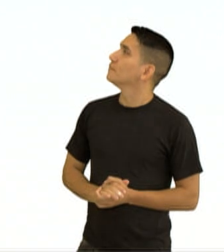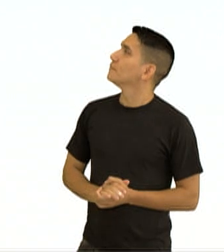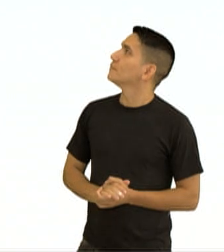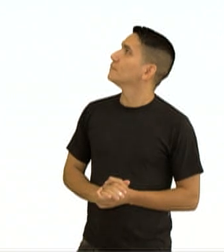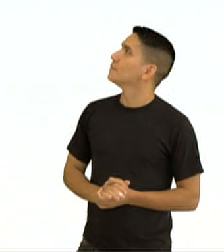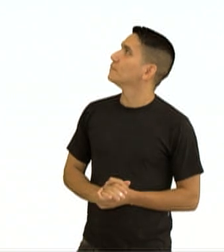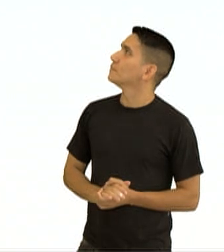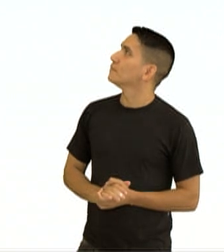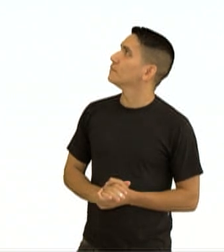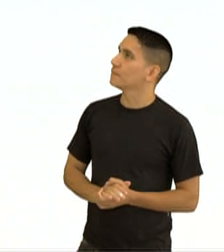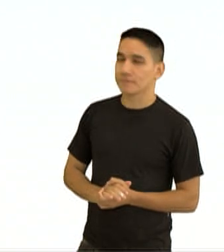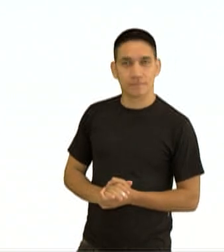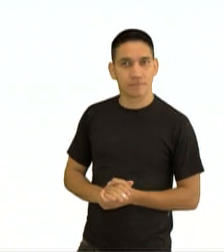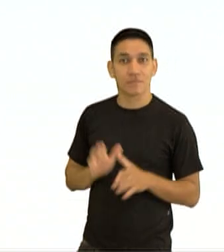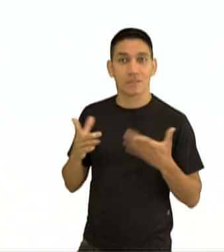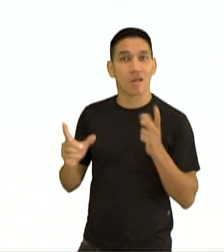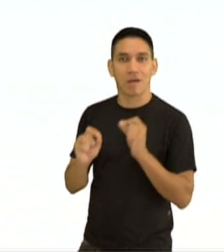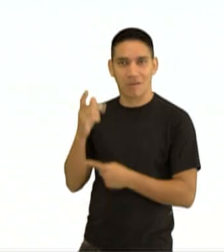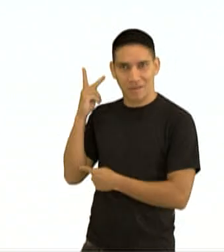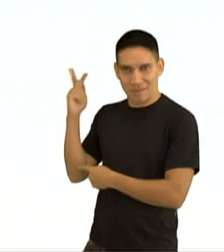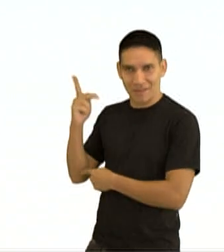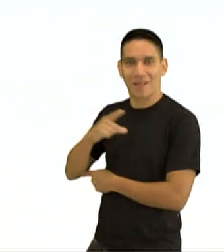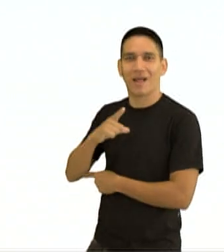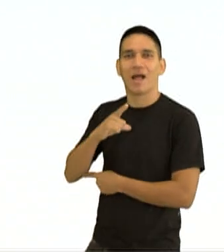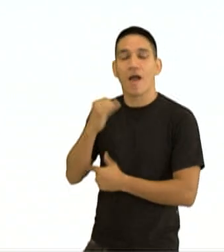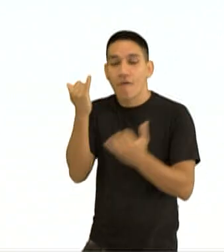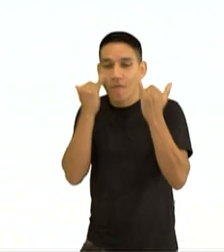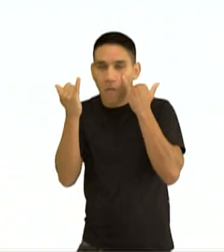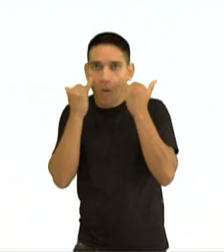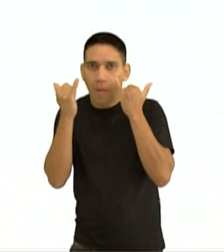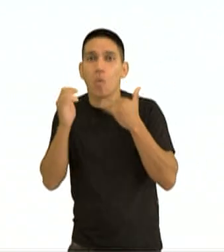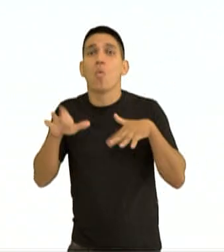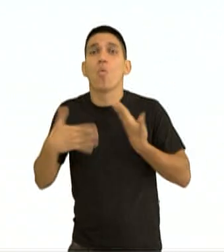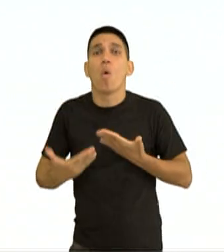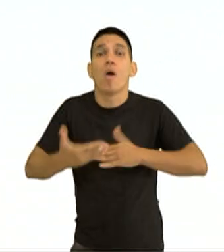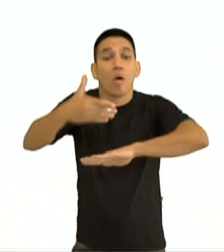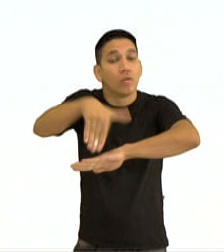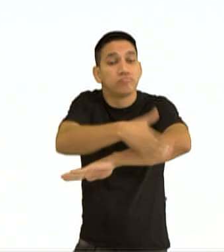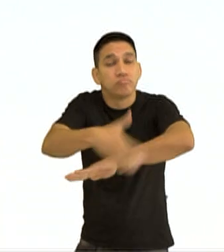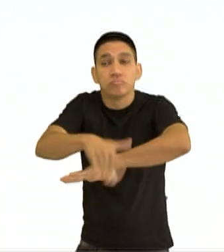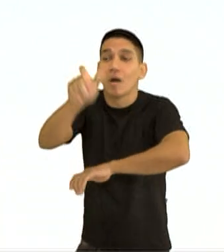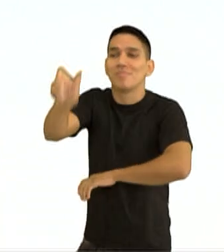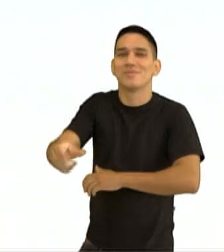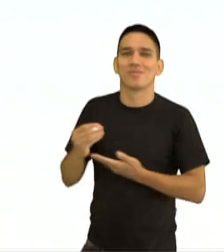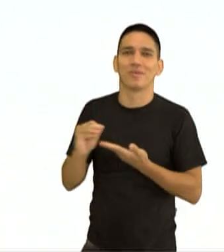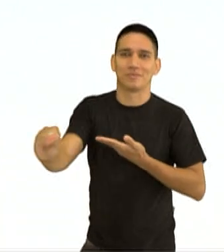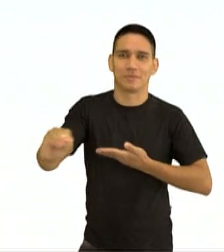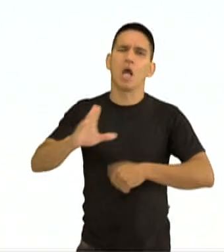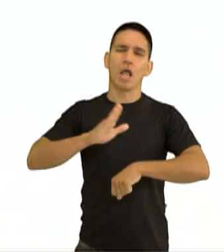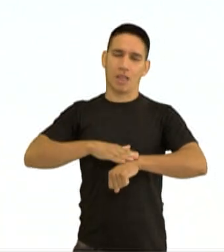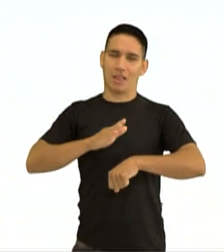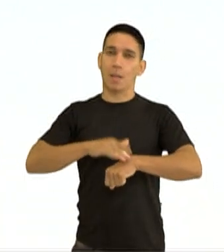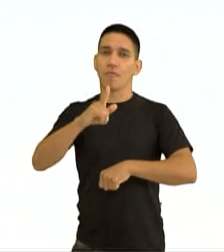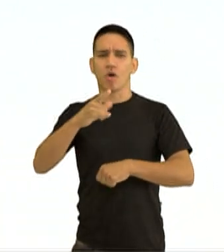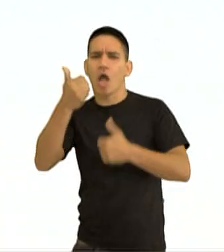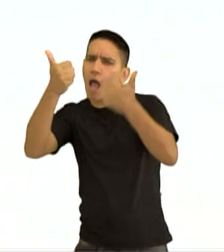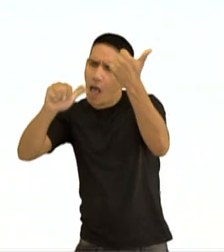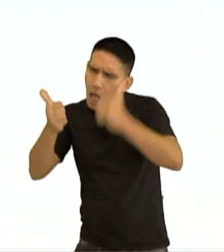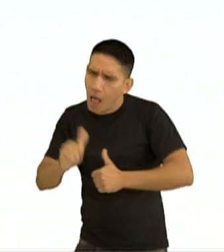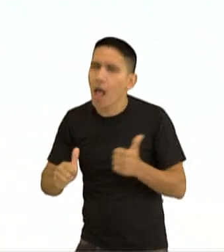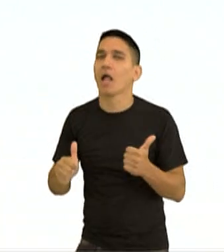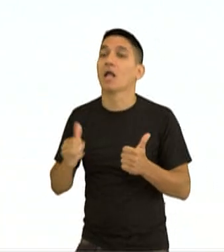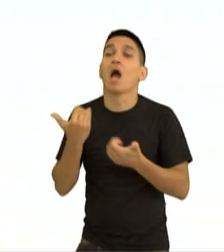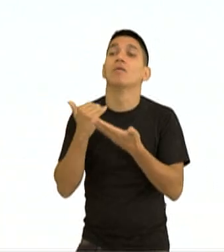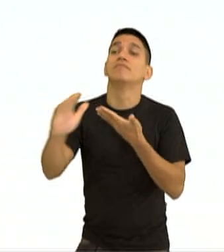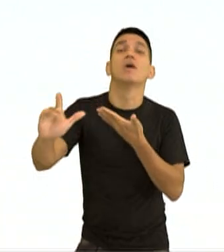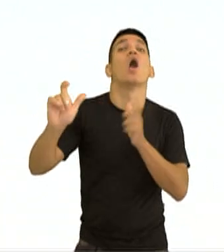Burnham, Belgium. Então aqui nós temos a informação do endereço dessa pessoa. Vou dar um tempinho para vocês verificarem e para